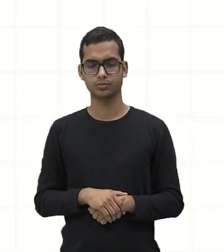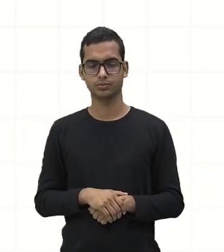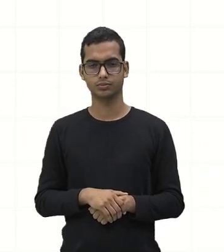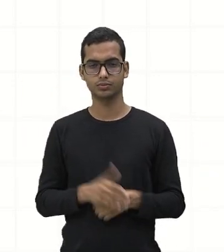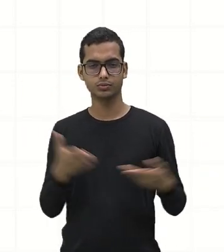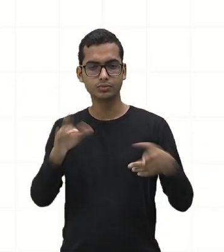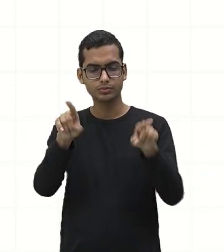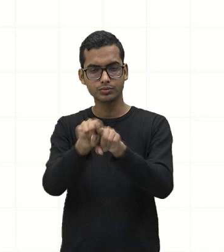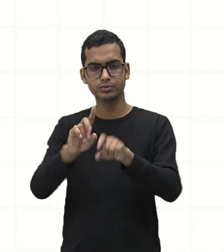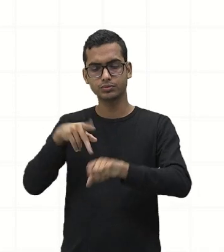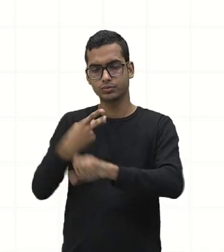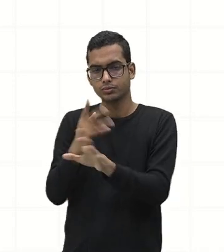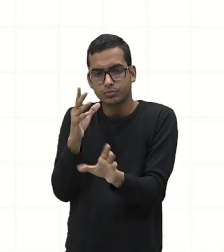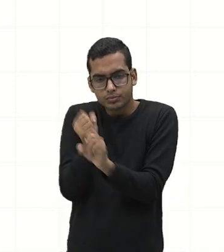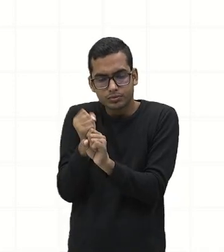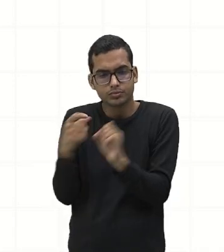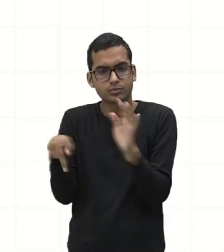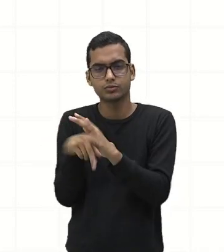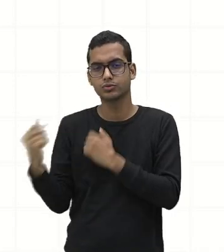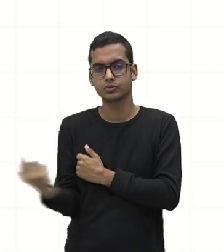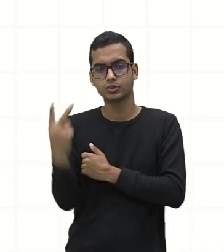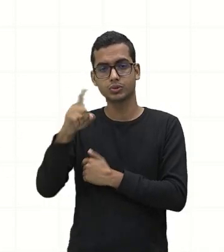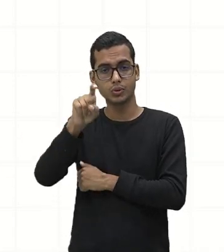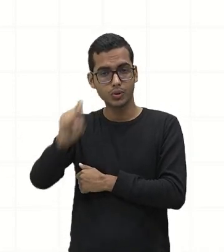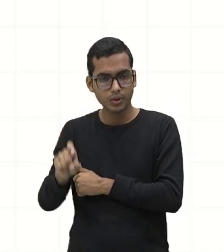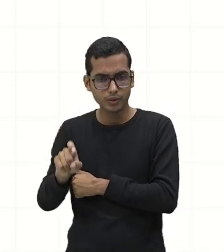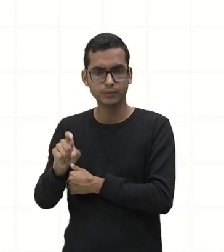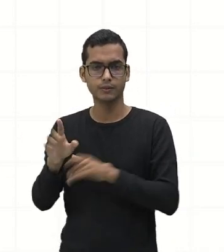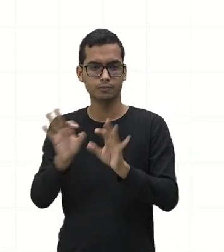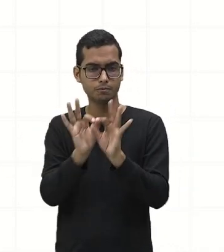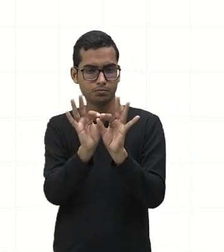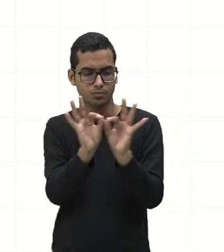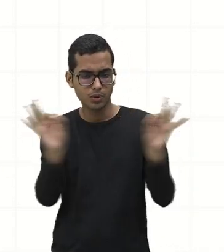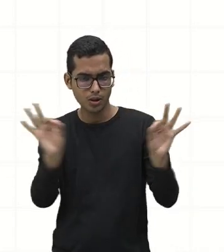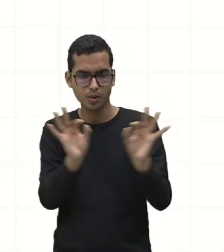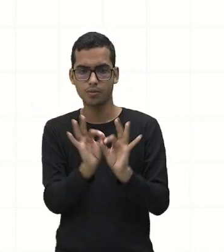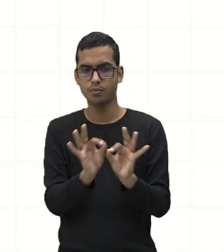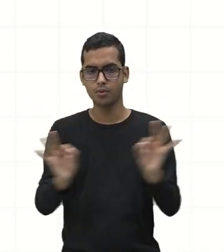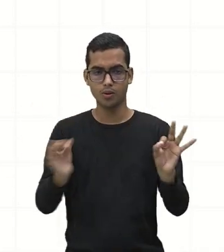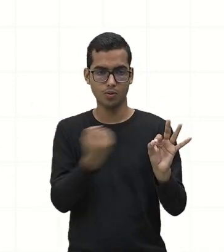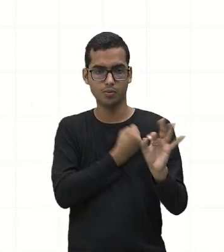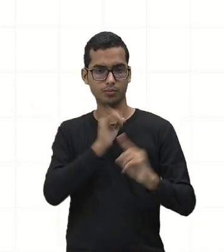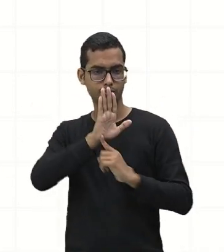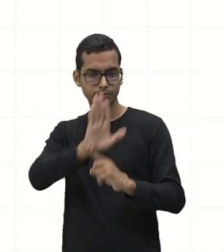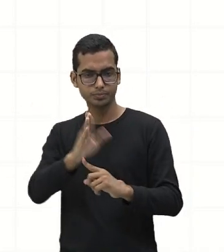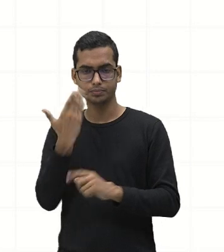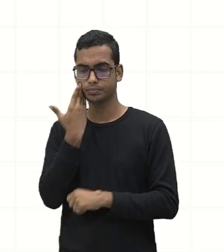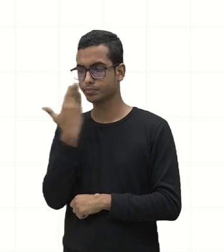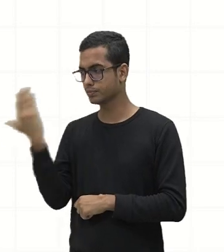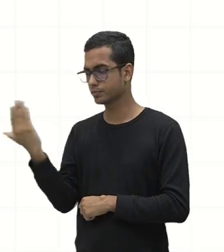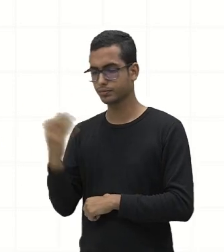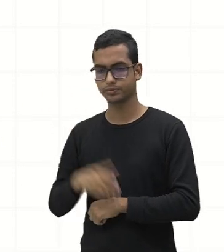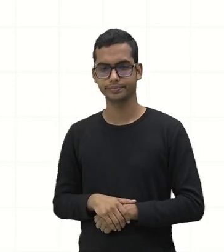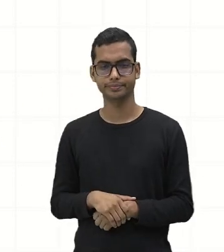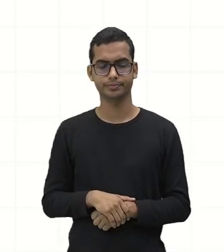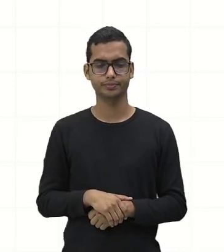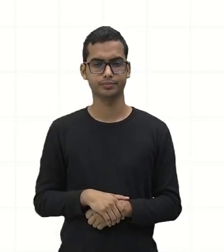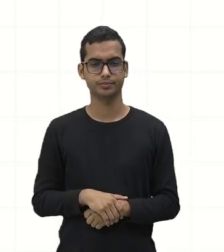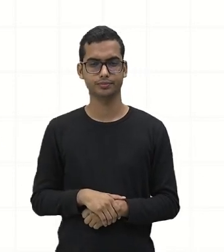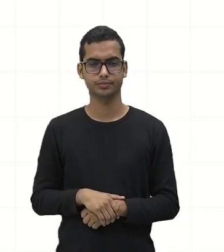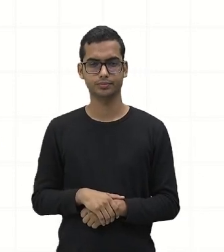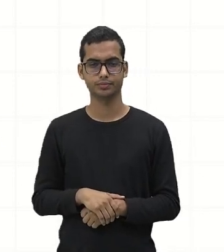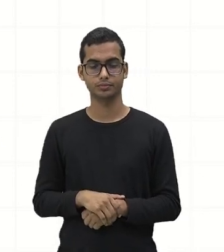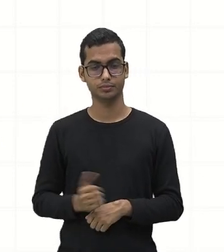valor de x. Então, observe que essa aqui, ó, essa reta aqui, eu vou chamar de